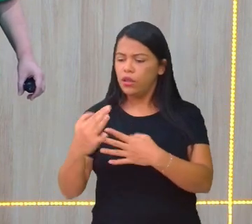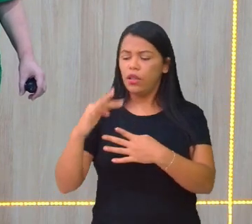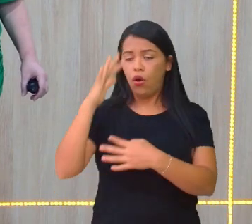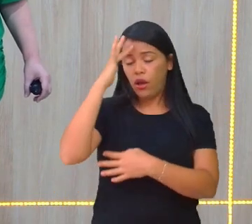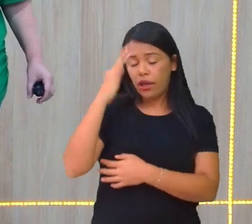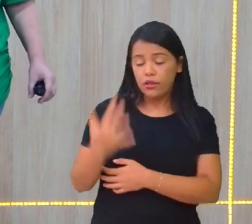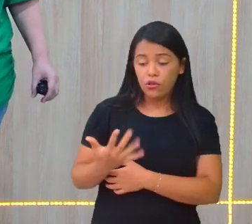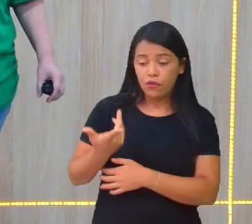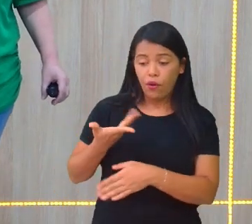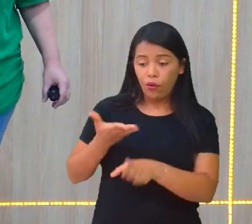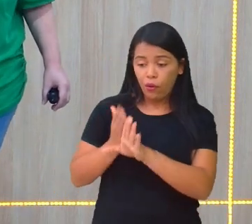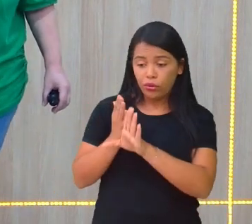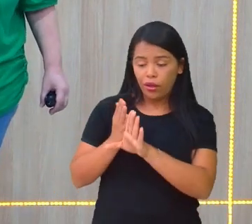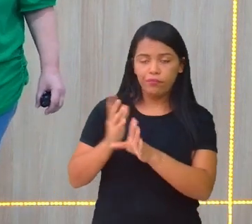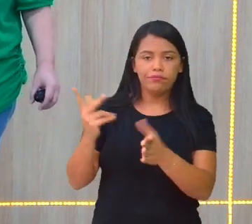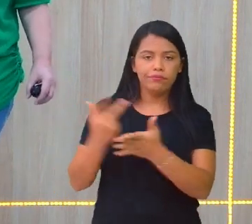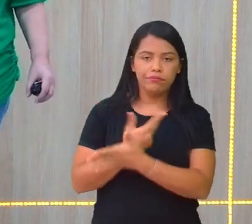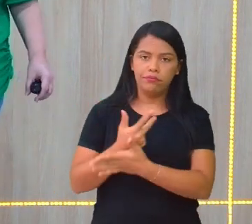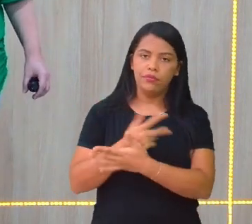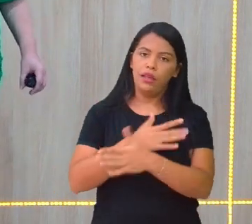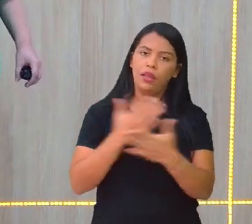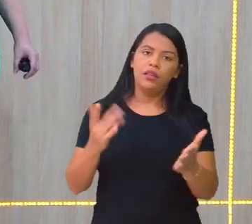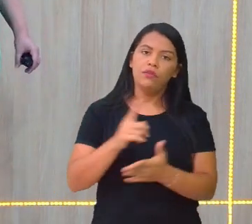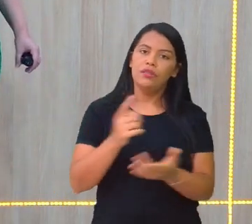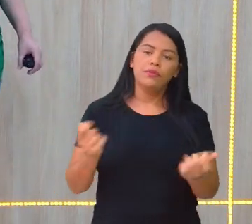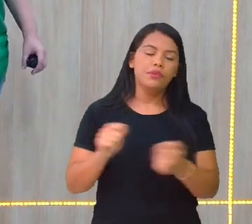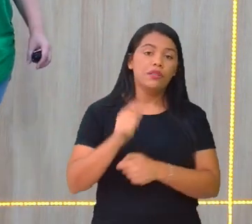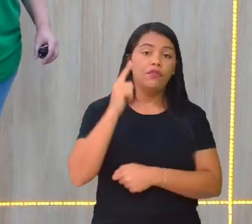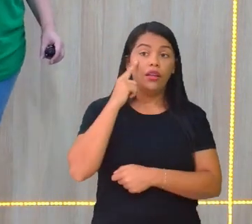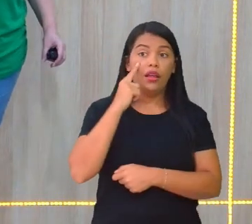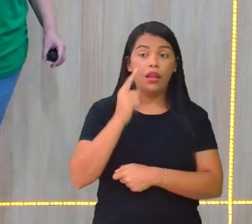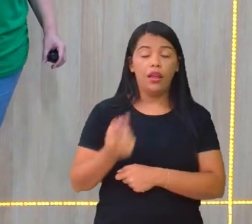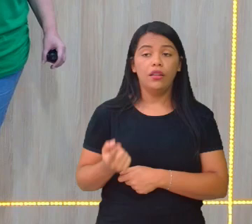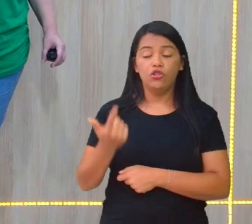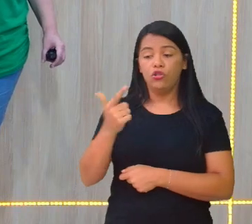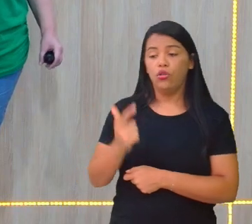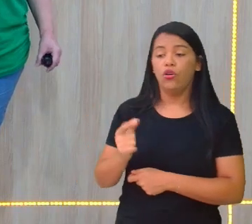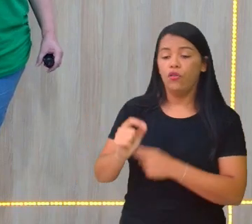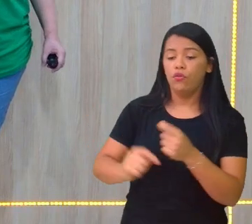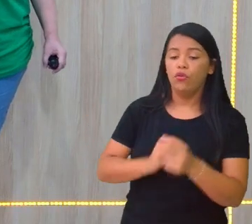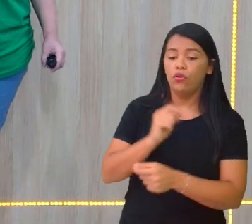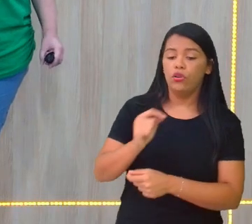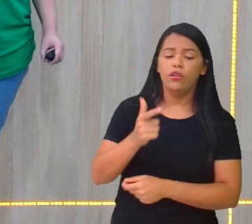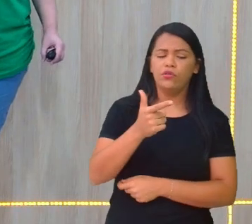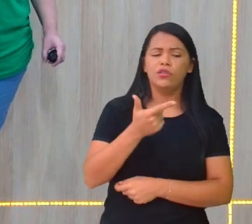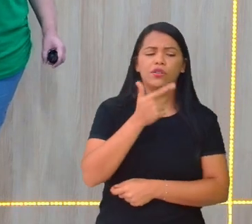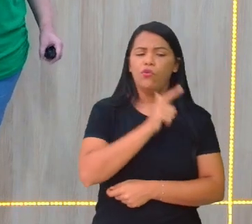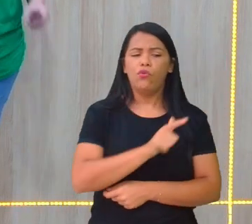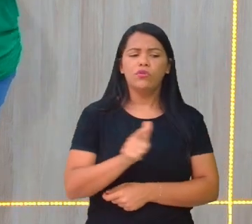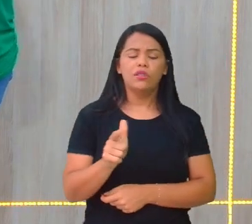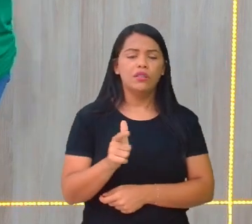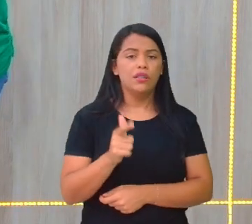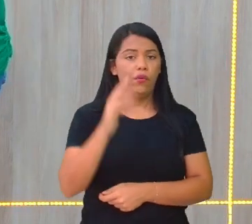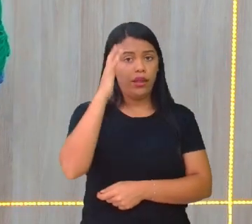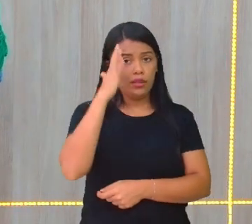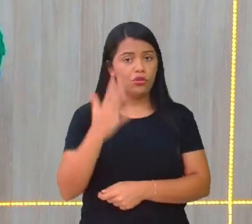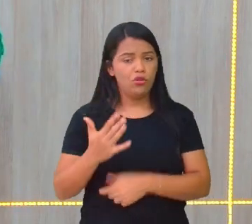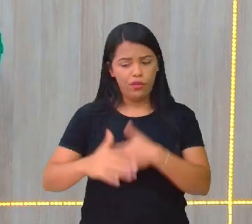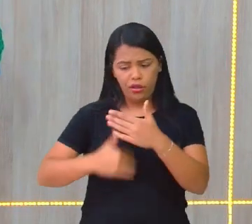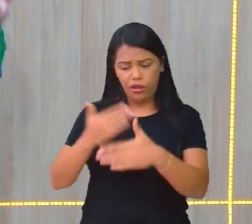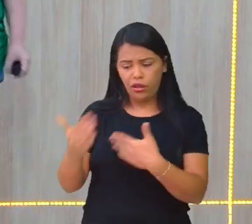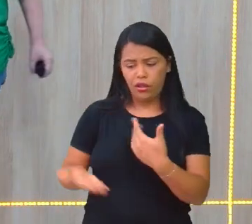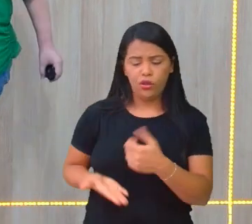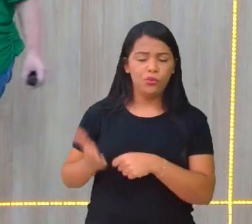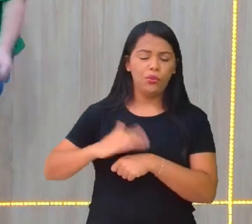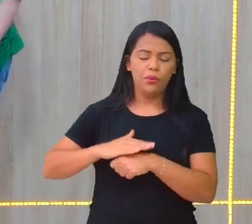está errada. Então, reveja qual foi o passo que você não percebeu